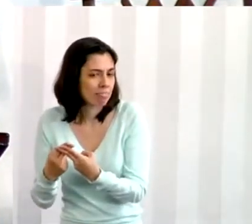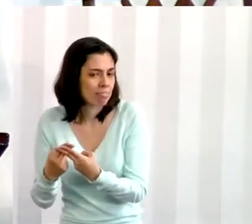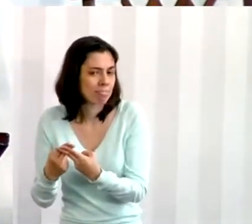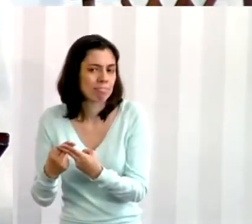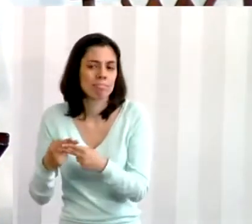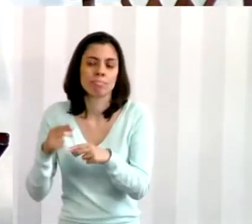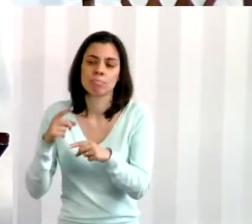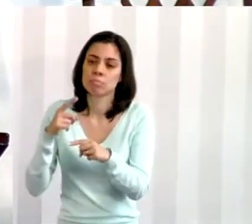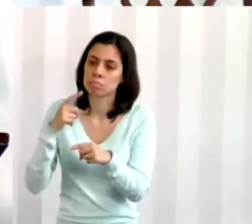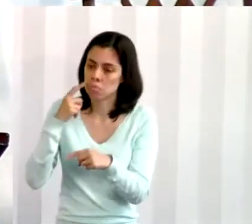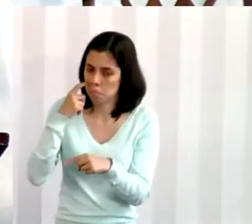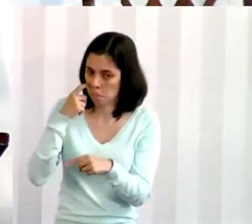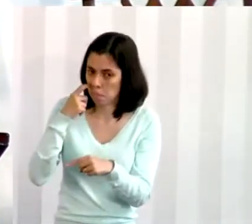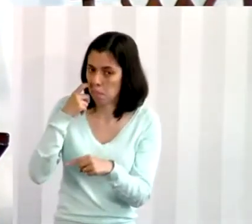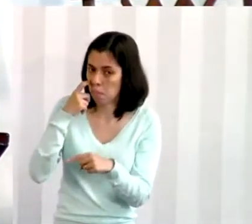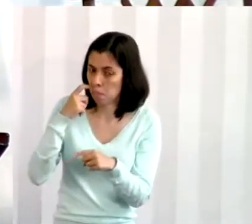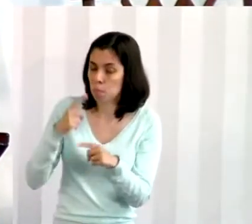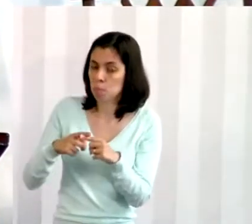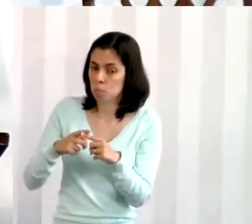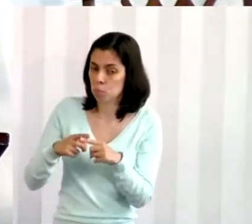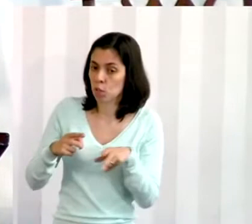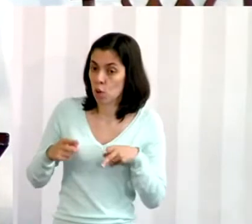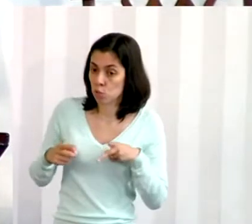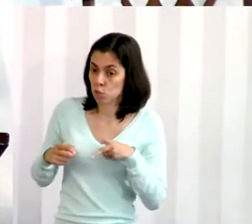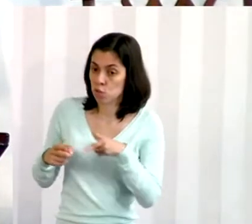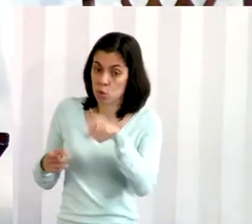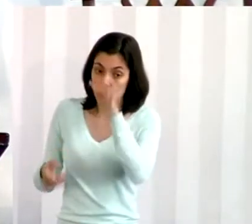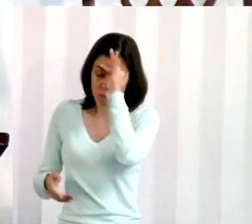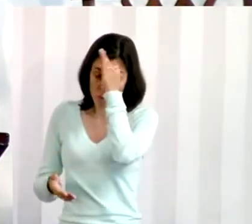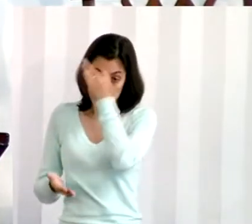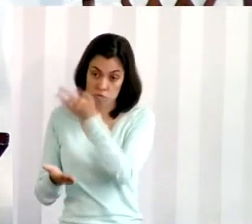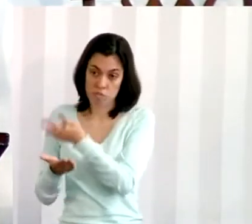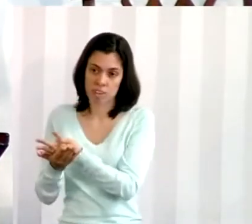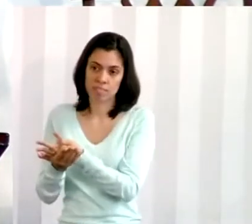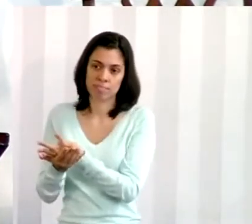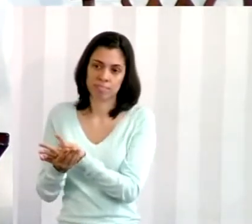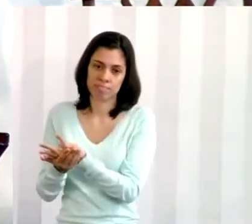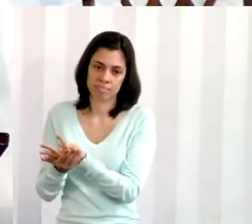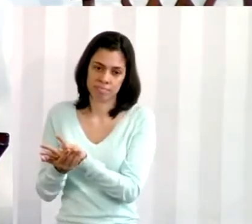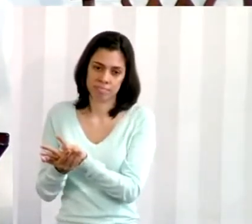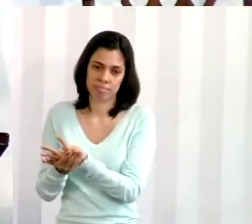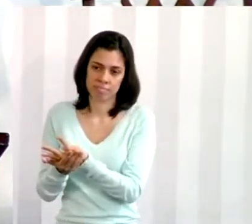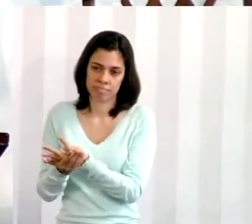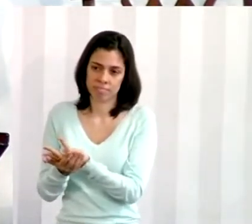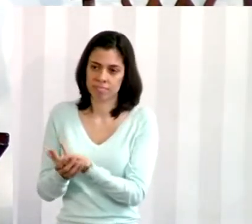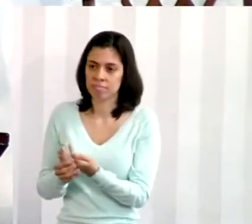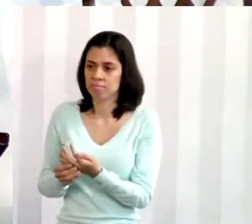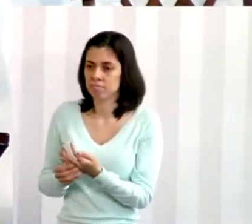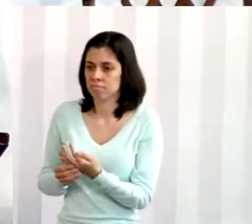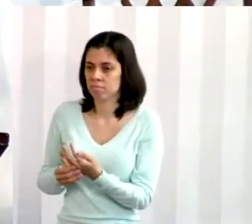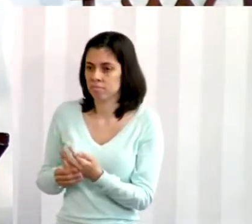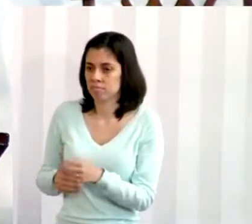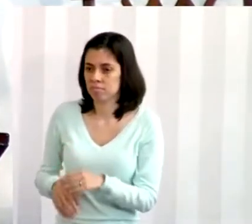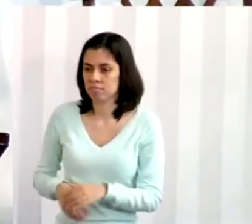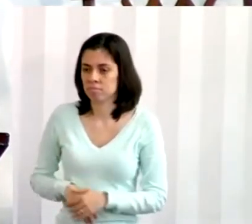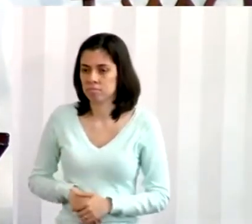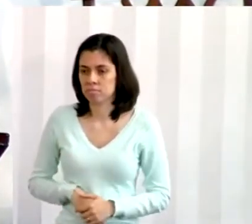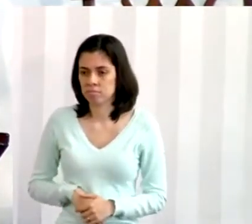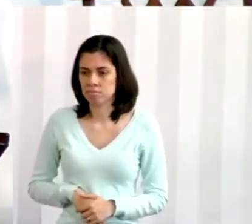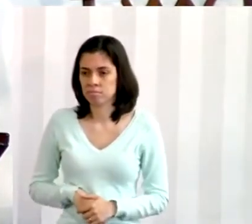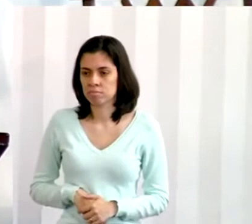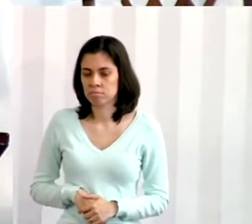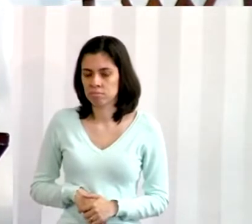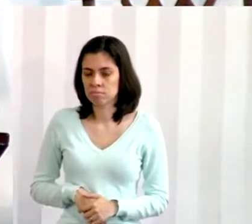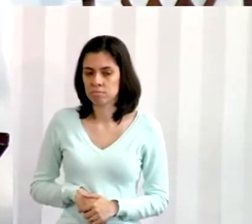até reclamou de Deus. Chegou um dia que ele disse, melhor seria amaldiçoar até o dia que eu nasci. Mas quando a